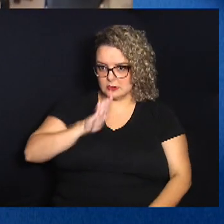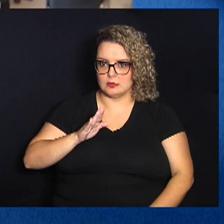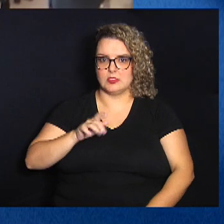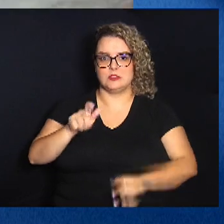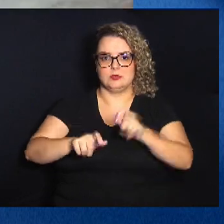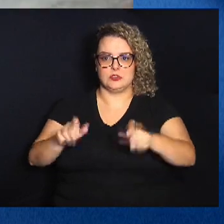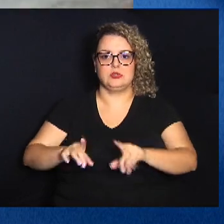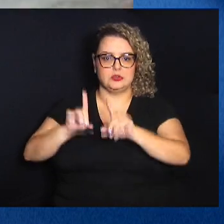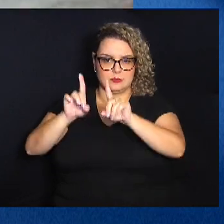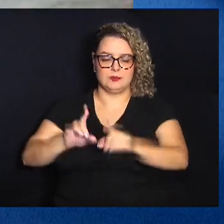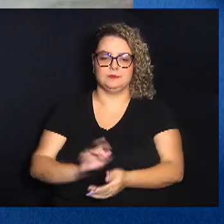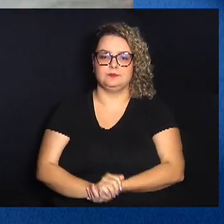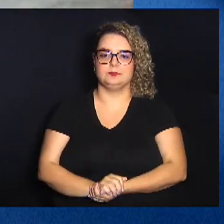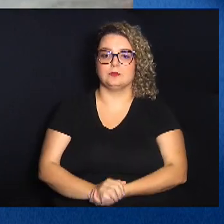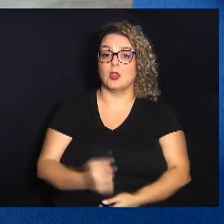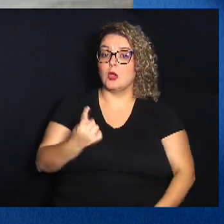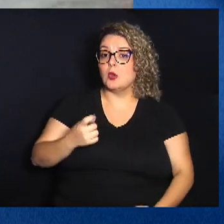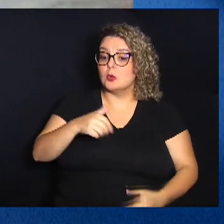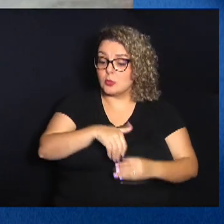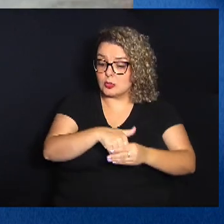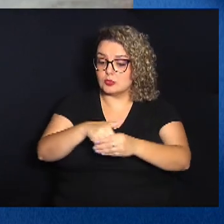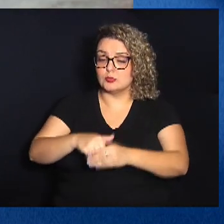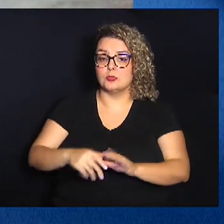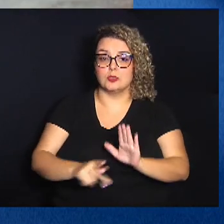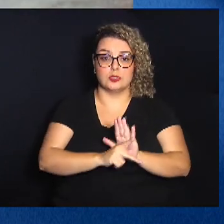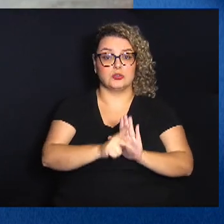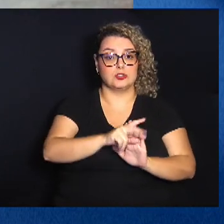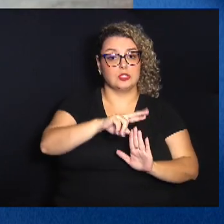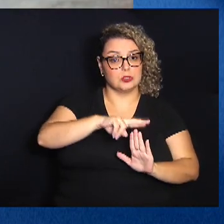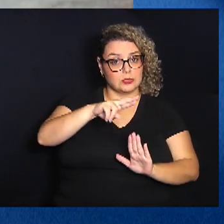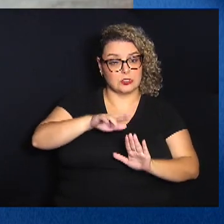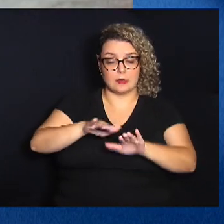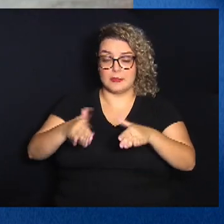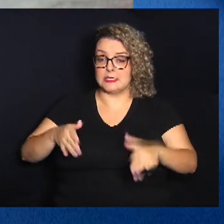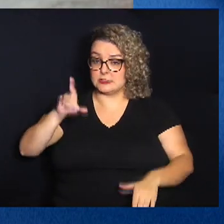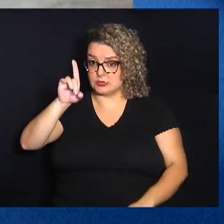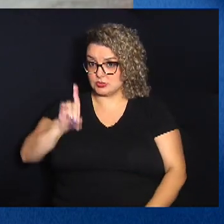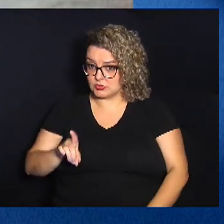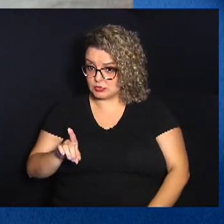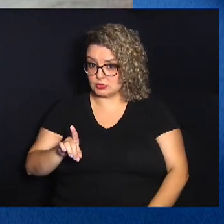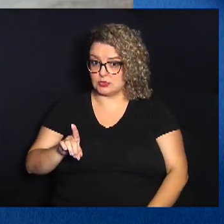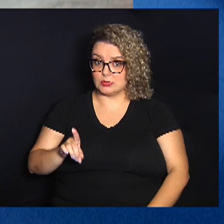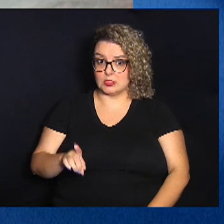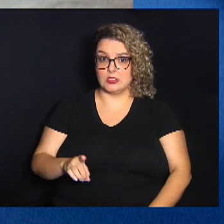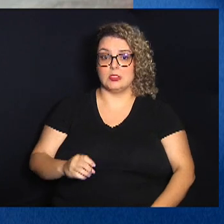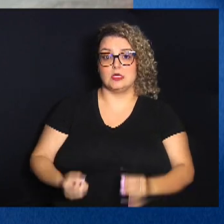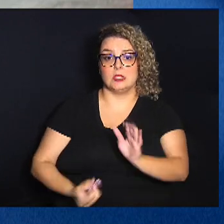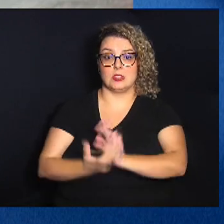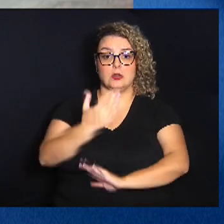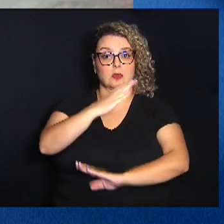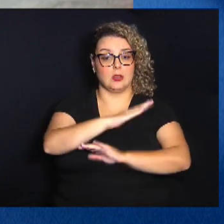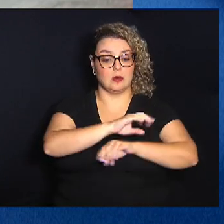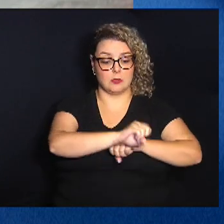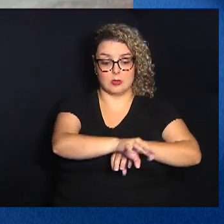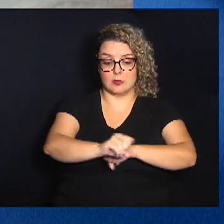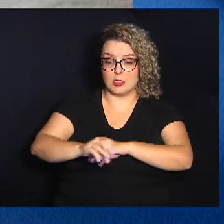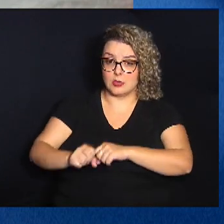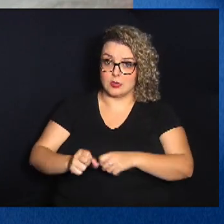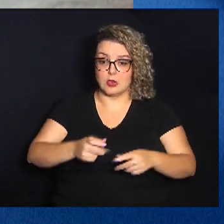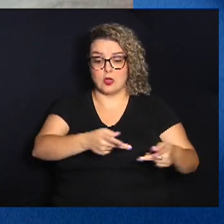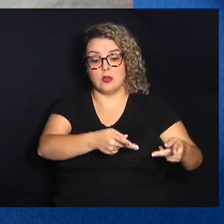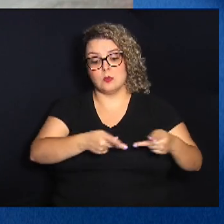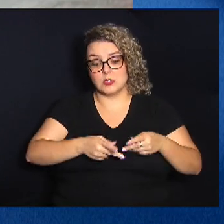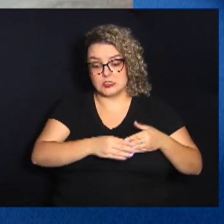de votação, projeto de resolução da mesa diretora que cria o Câmara Educa, com visitas guiadas